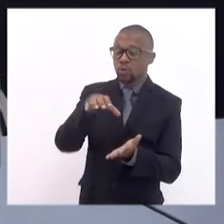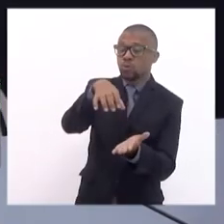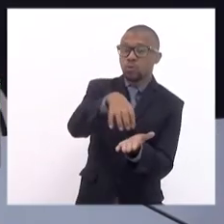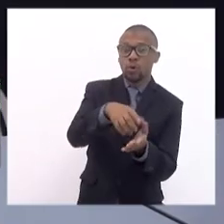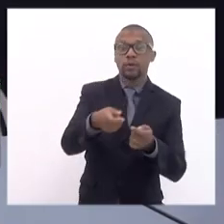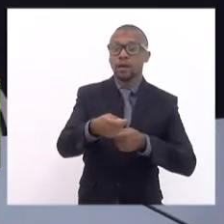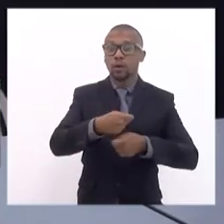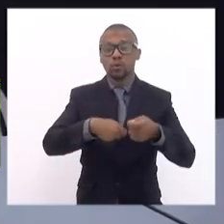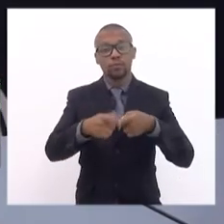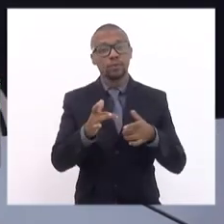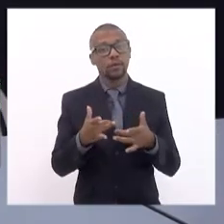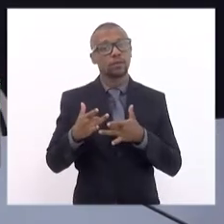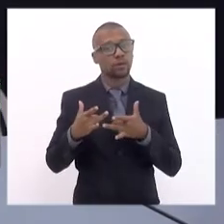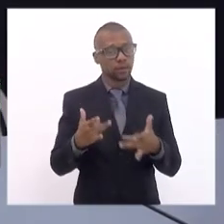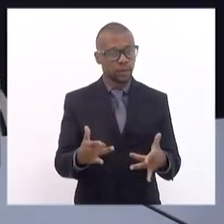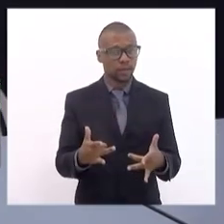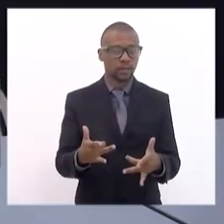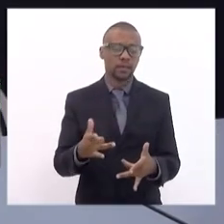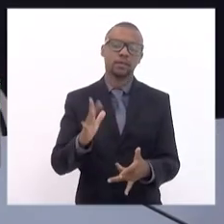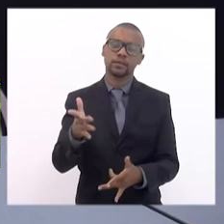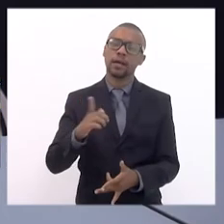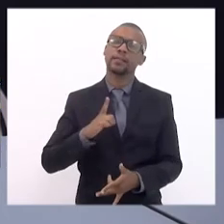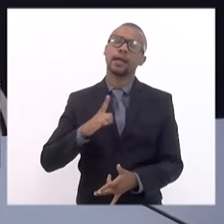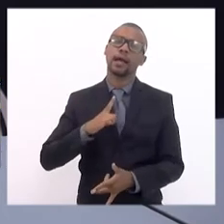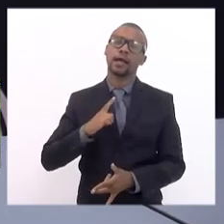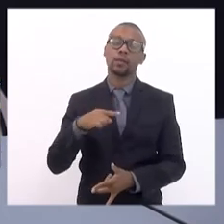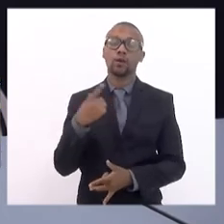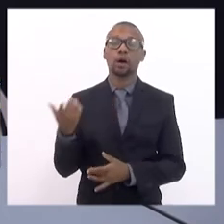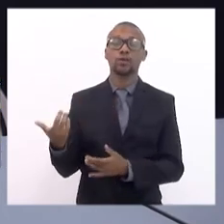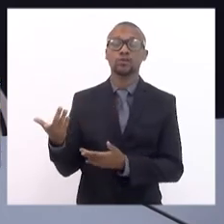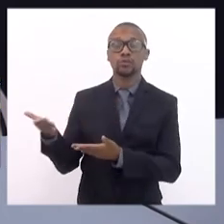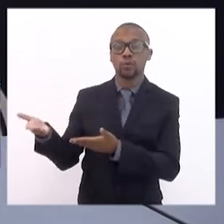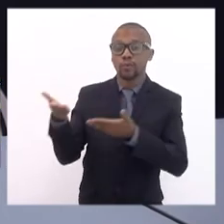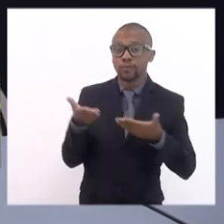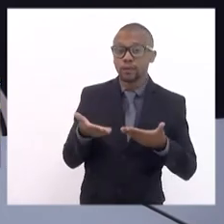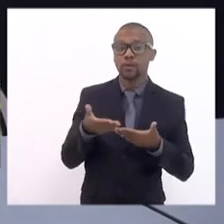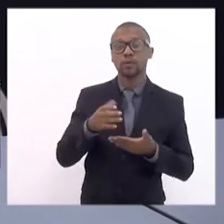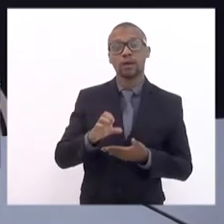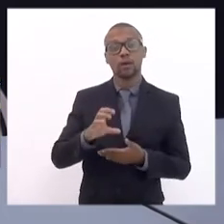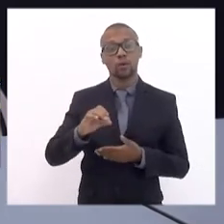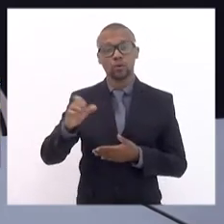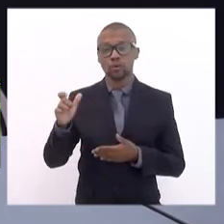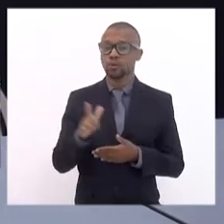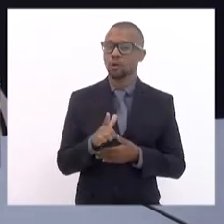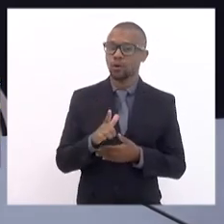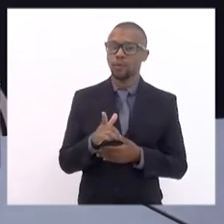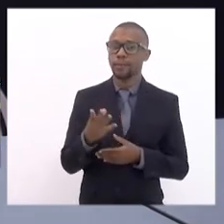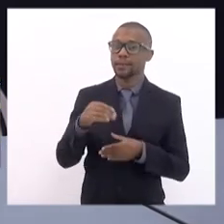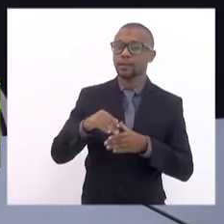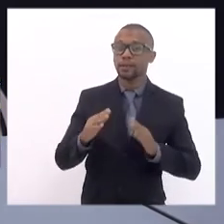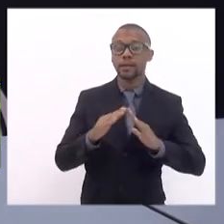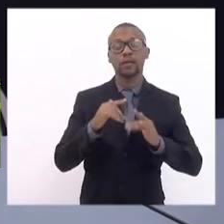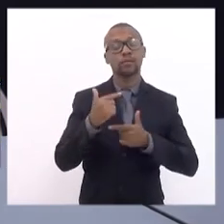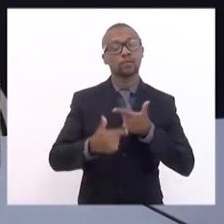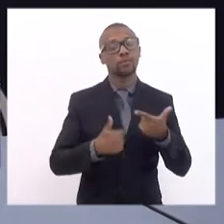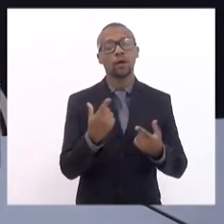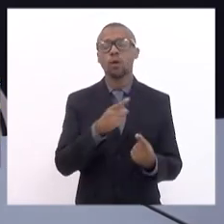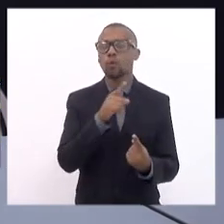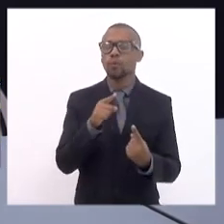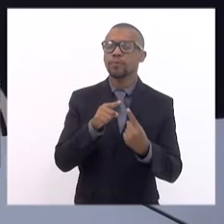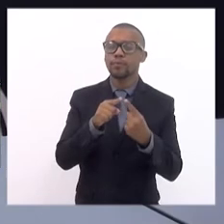Casa do Trabalhador. Nós trouxemos o EcoSol para dentro da Casa do Trabalhador com, sim, vistas a essas